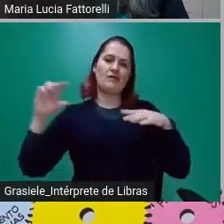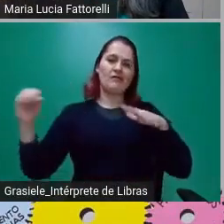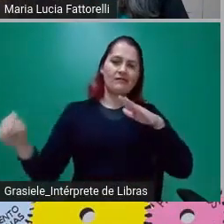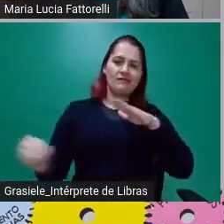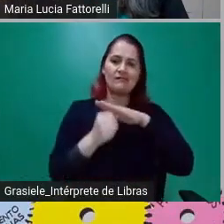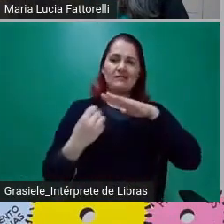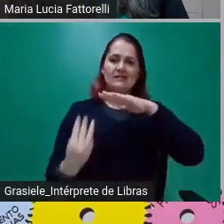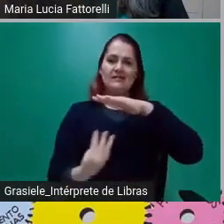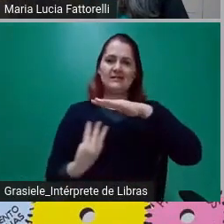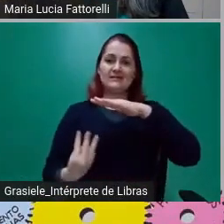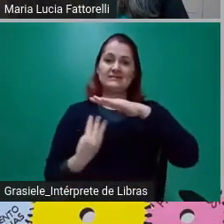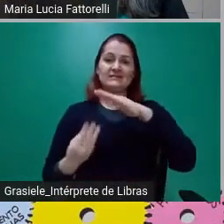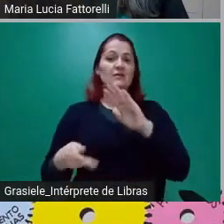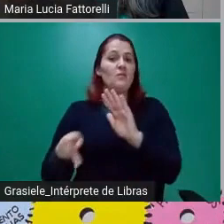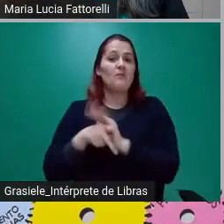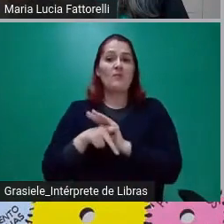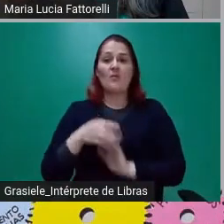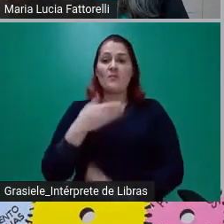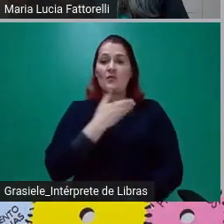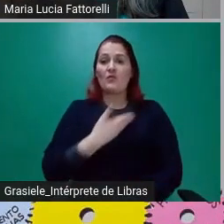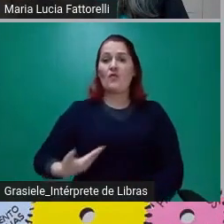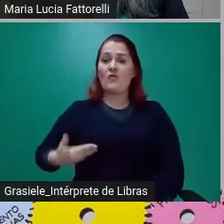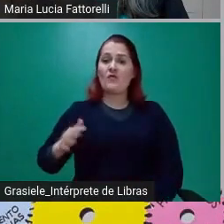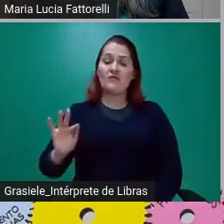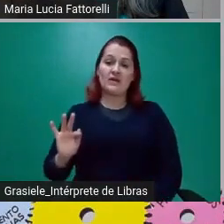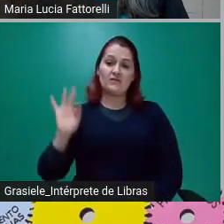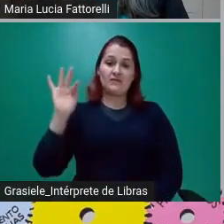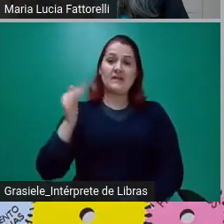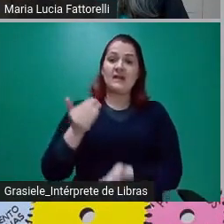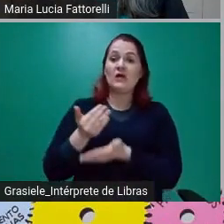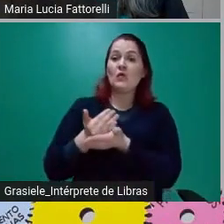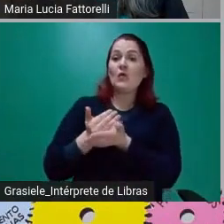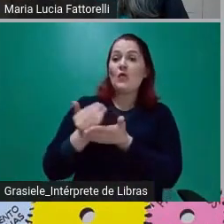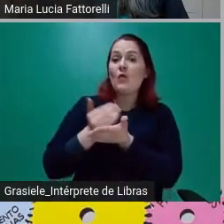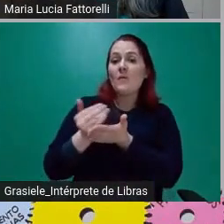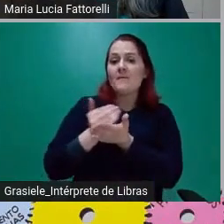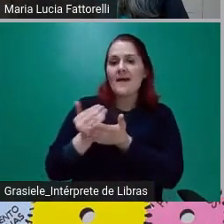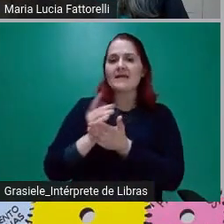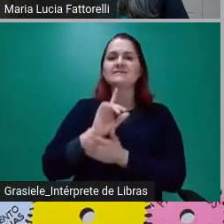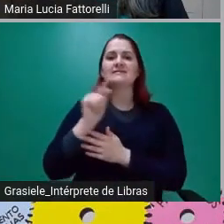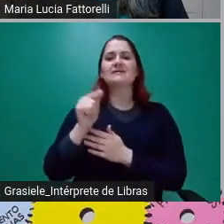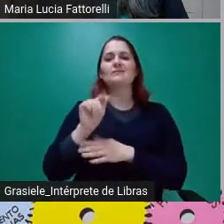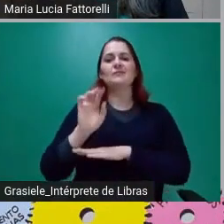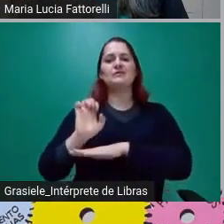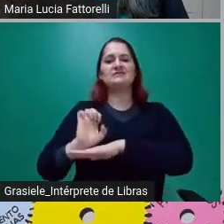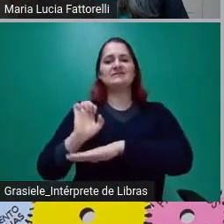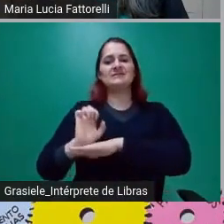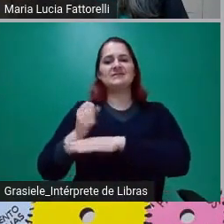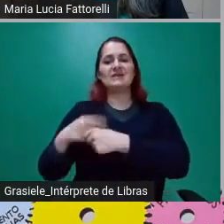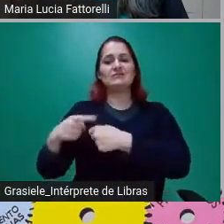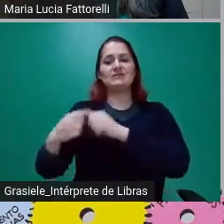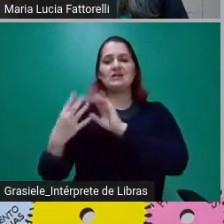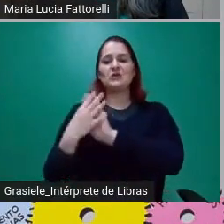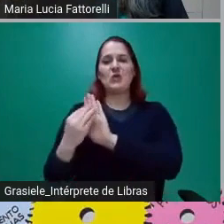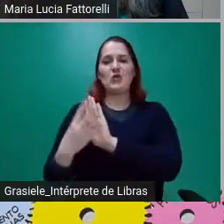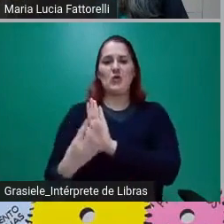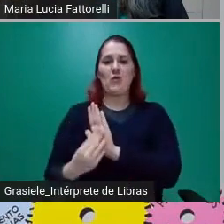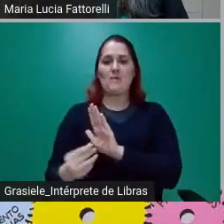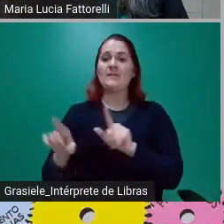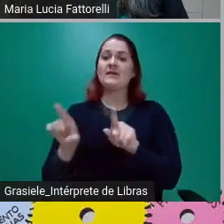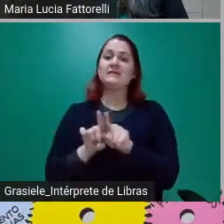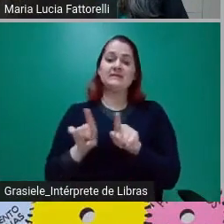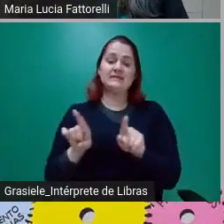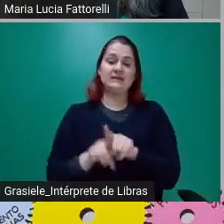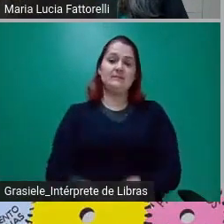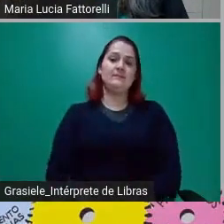federal e que acaba se capilarizando nos estados e municípios, né? É